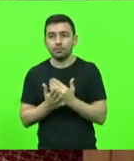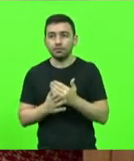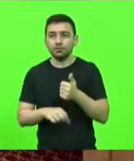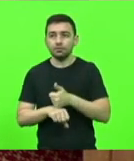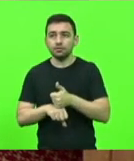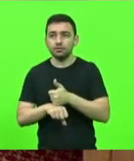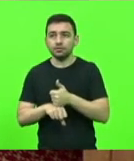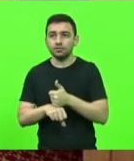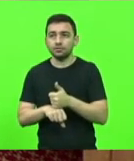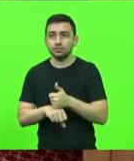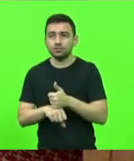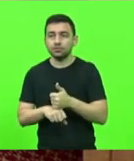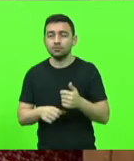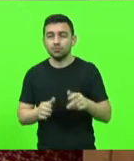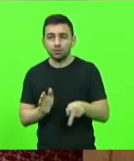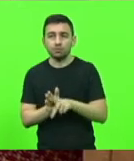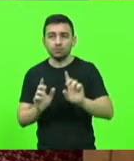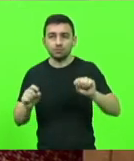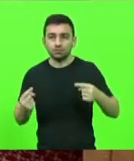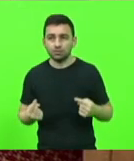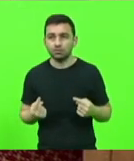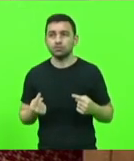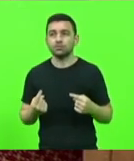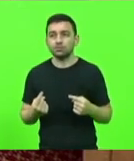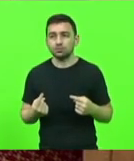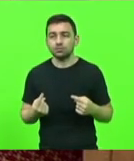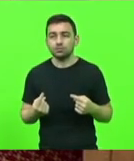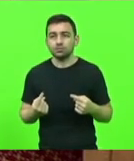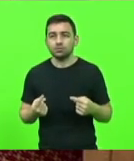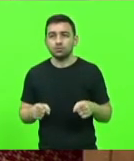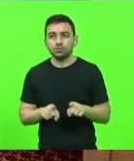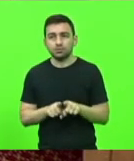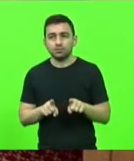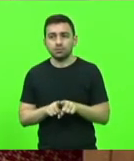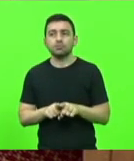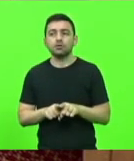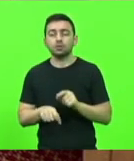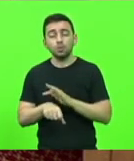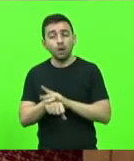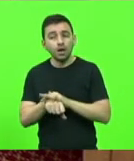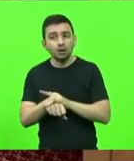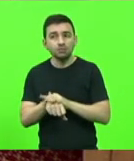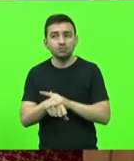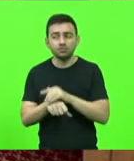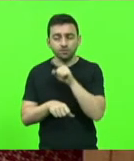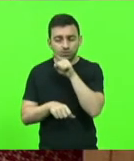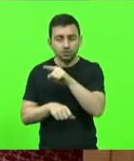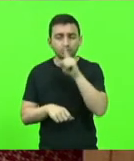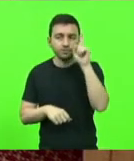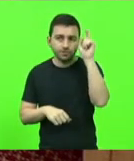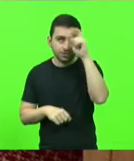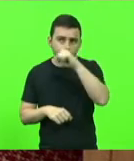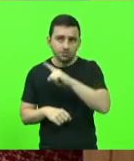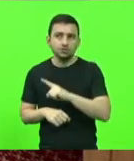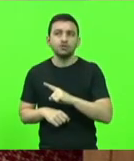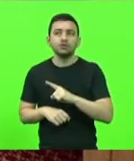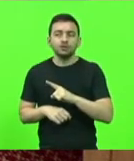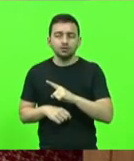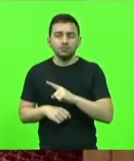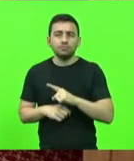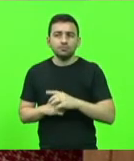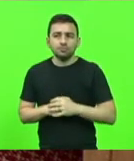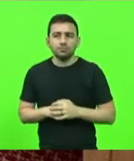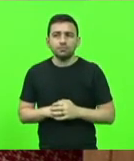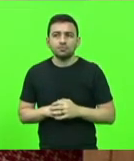também é o desafios como a senhora tem um exemplo aí de enfrentar uma doença aqui e momentos difíceis